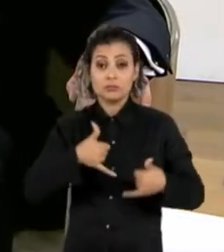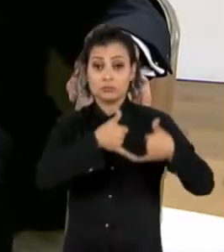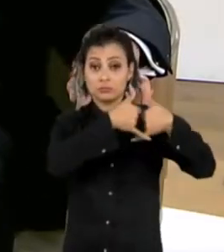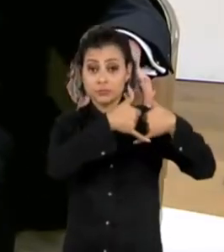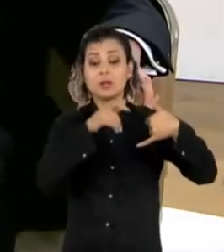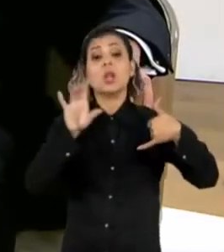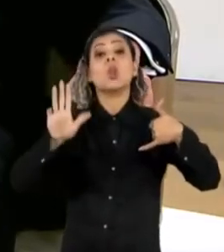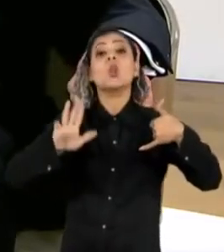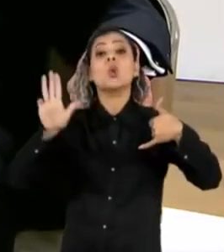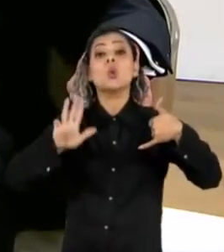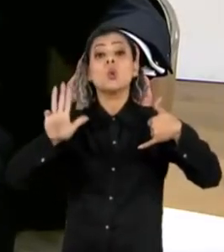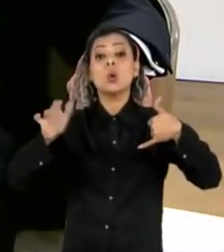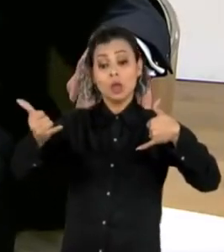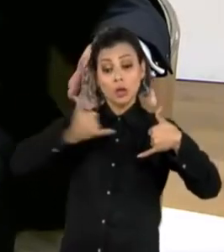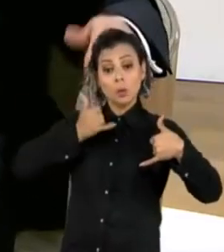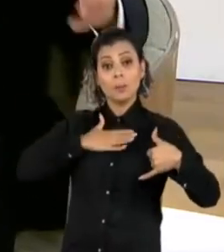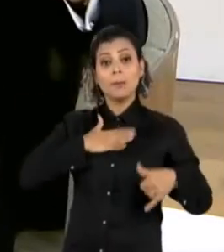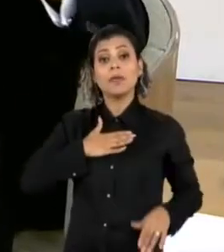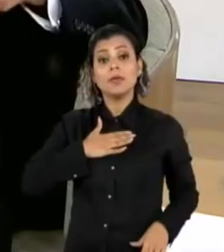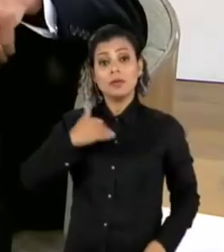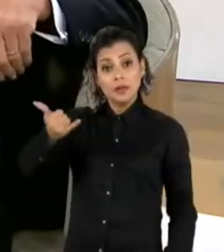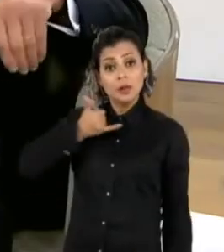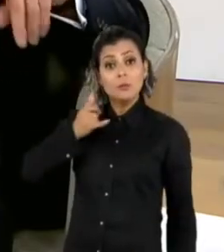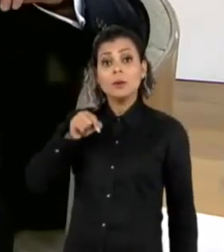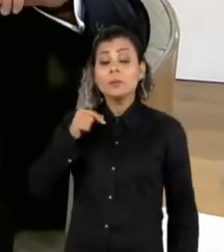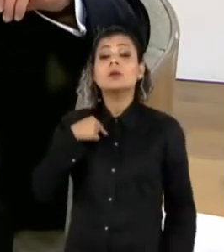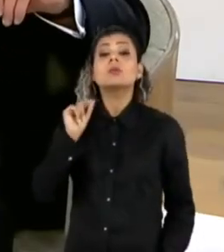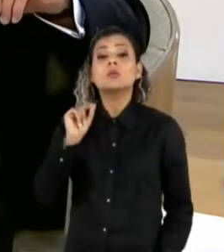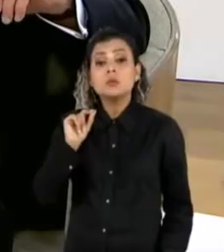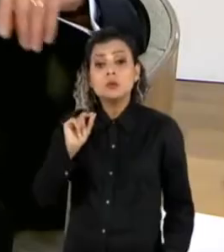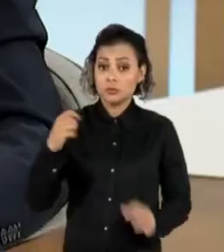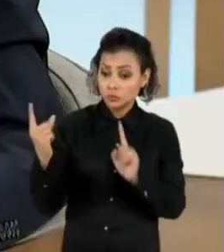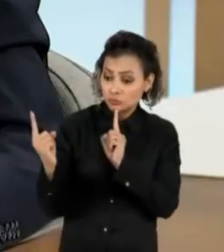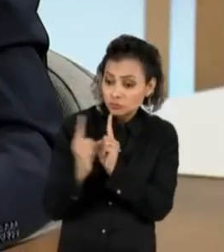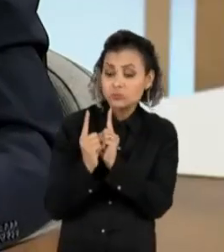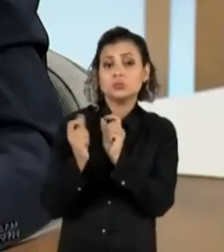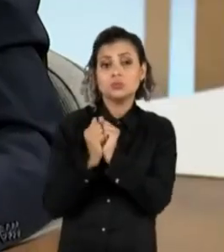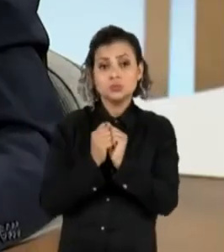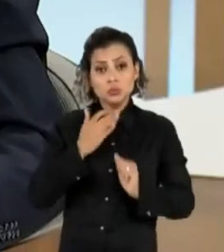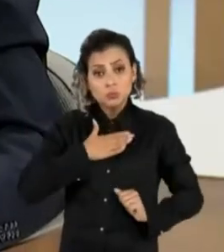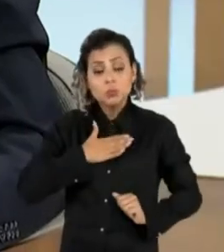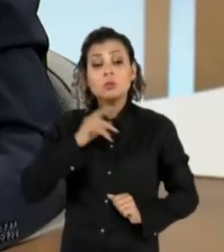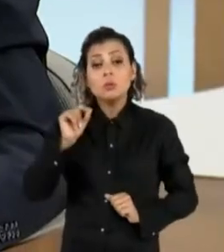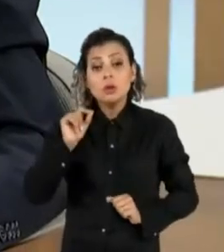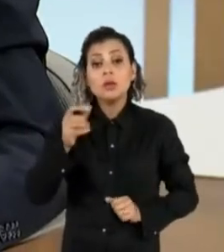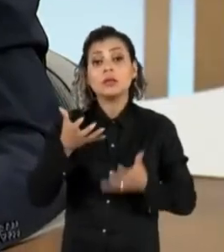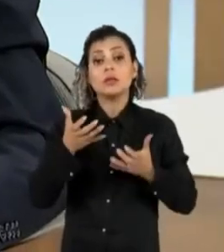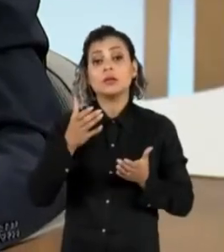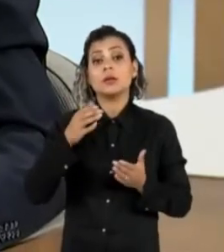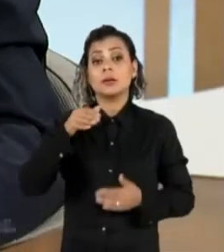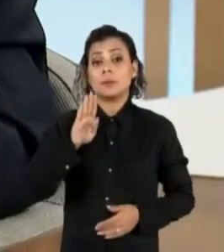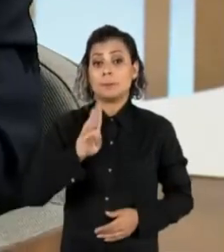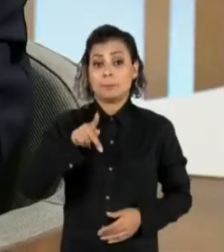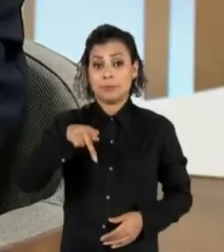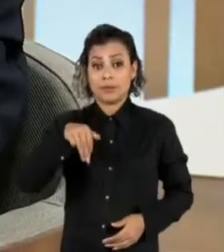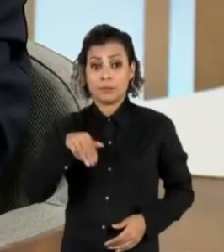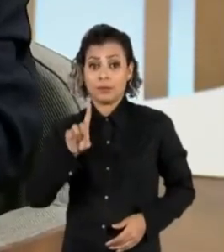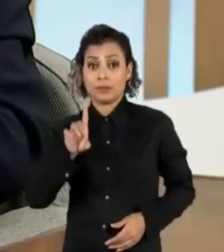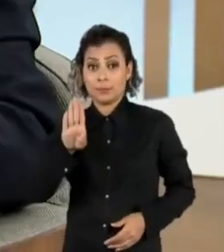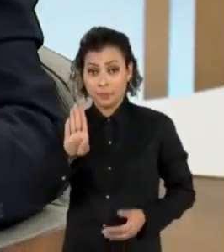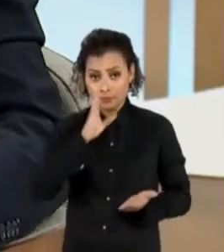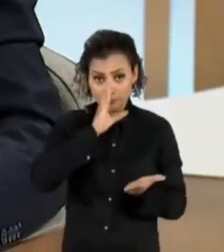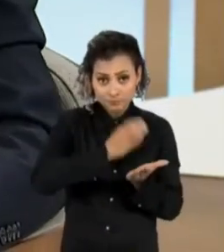Infelizmente, ele ensinou a seu aprendiz tudo o que sabia. Então, seu aprendiz o matou enquanto ele